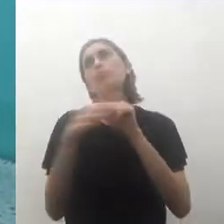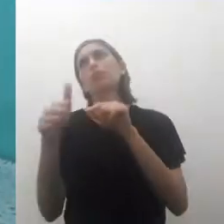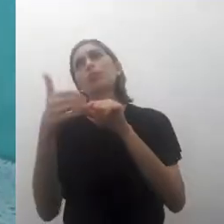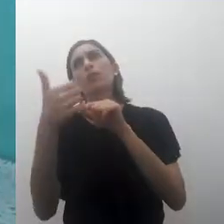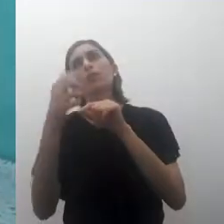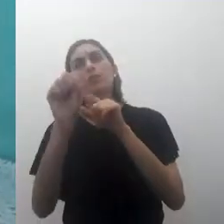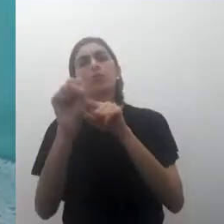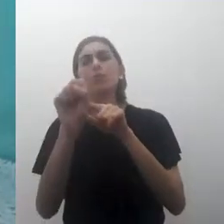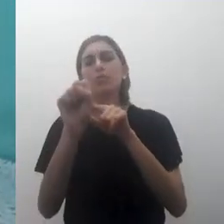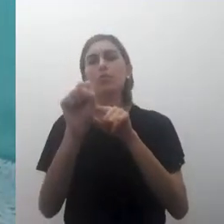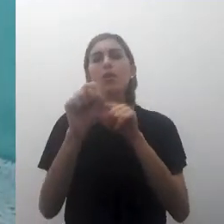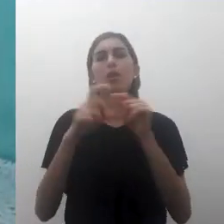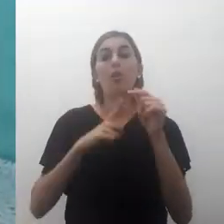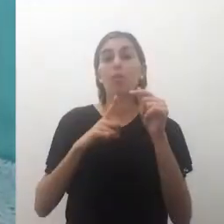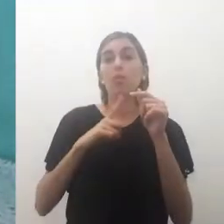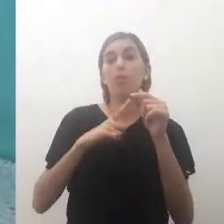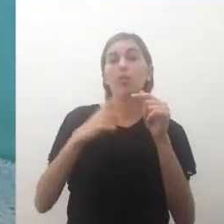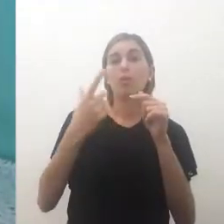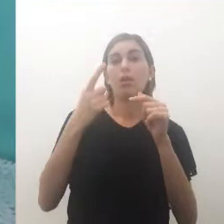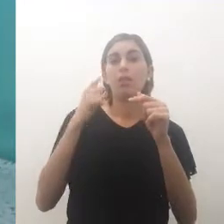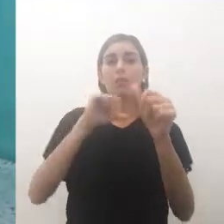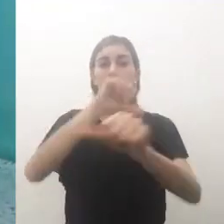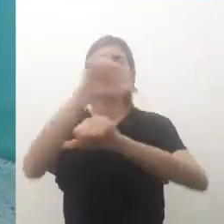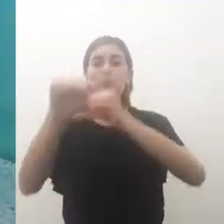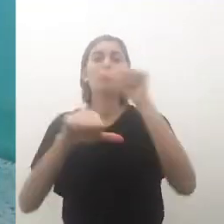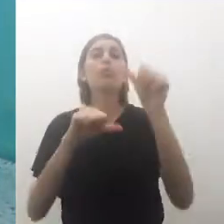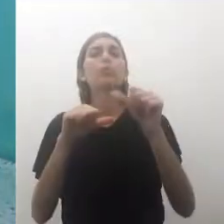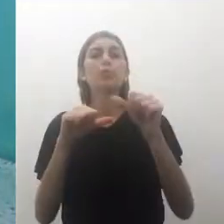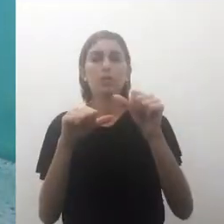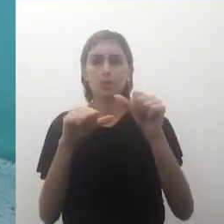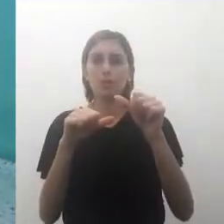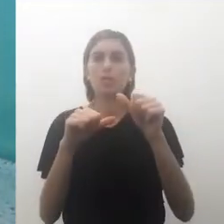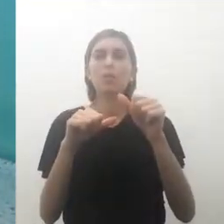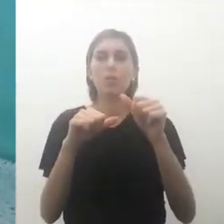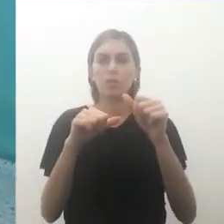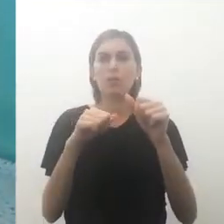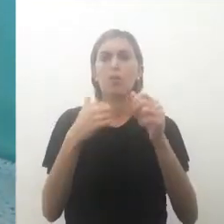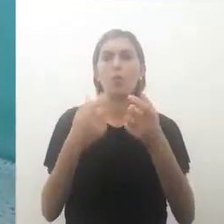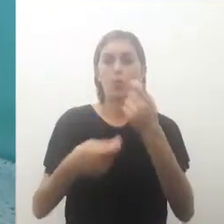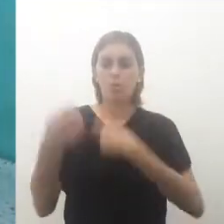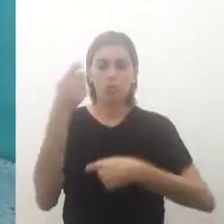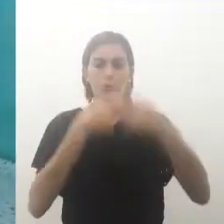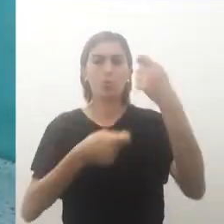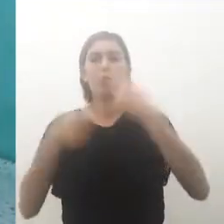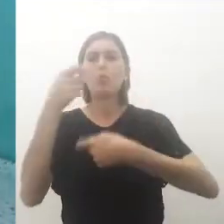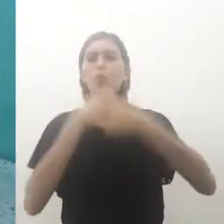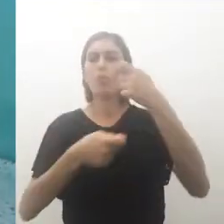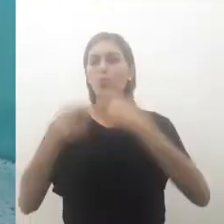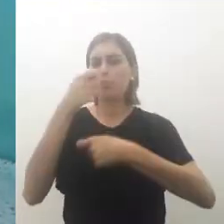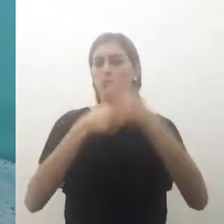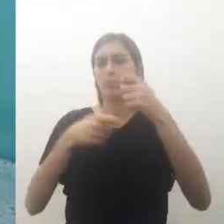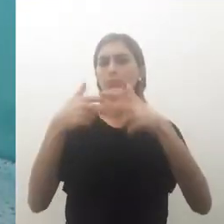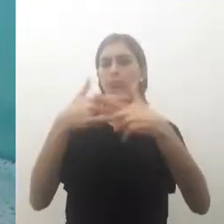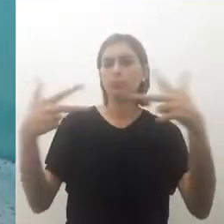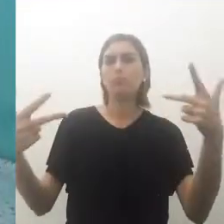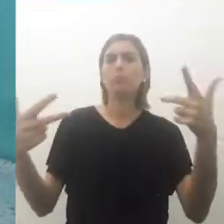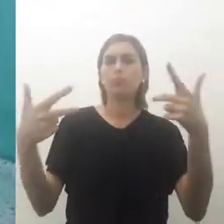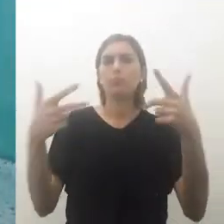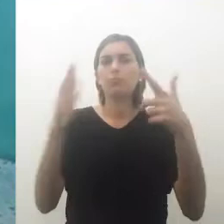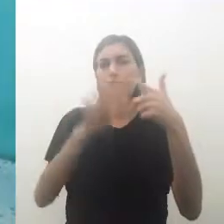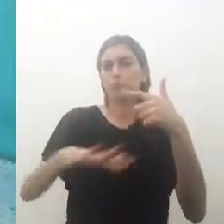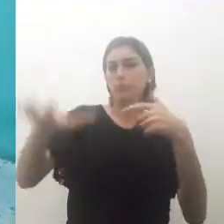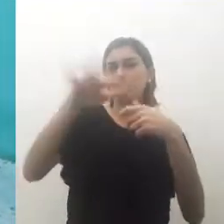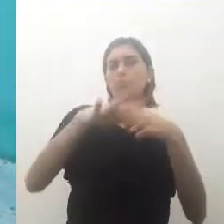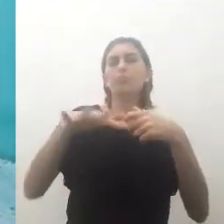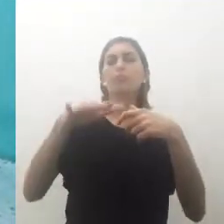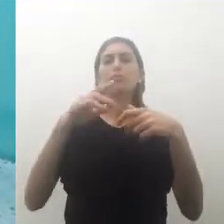para o século XVIII, houve uma grande reconfiguração do mundo em relação ao comércio, né? Alguns